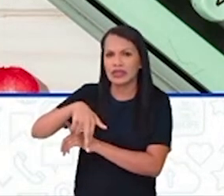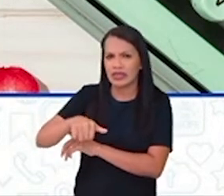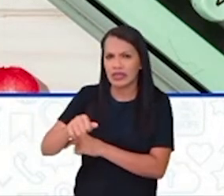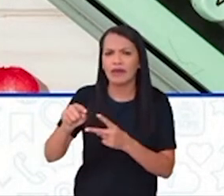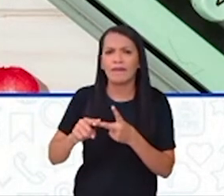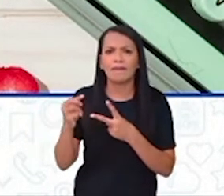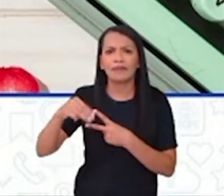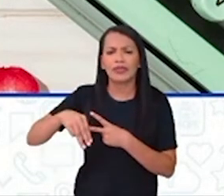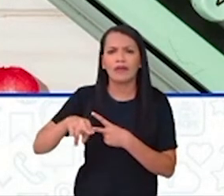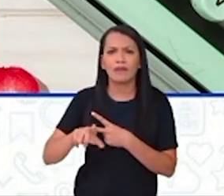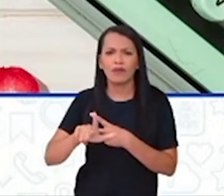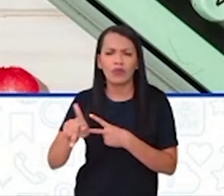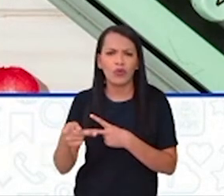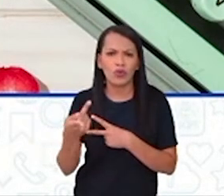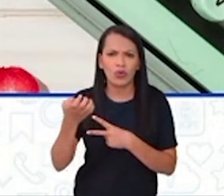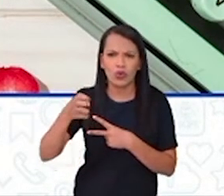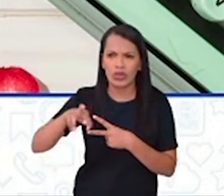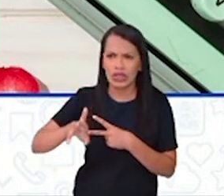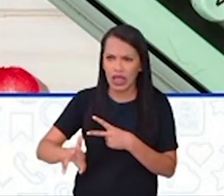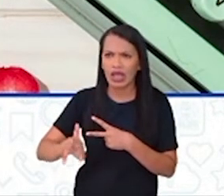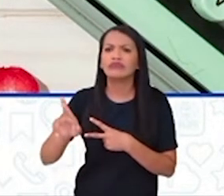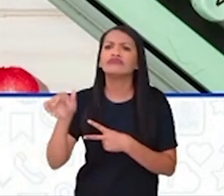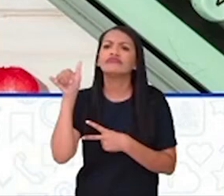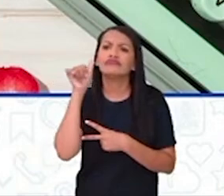Porque família é o nome do grupo.